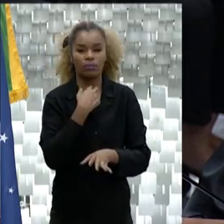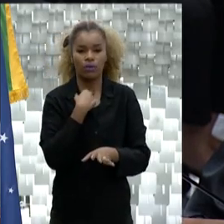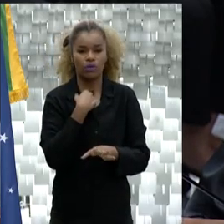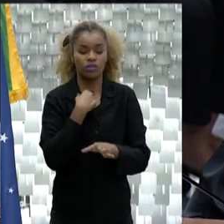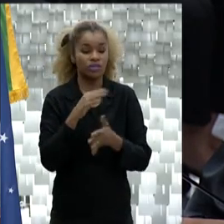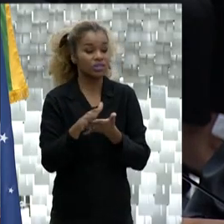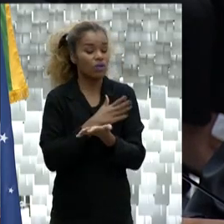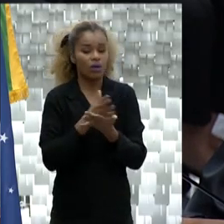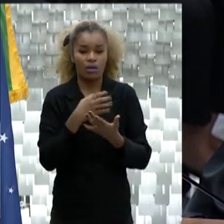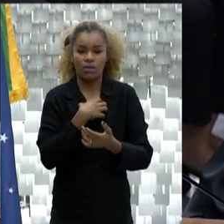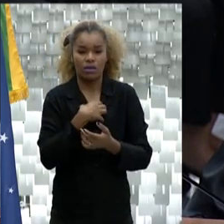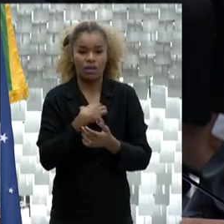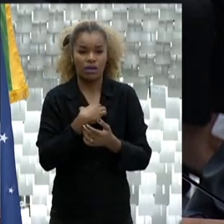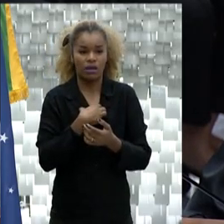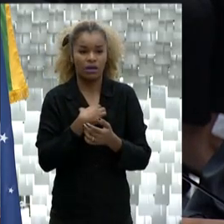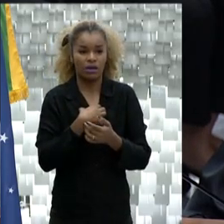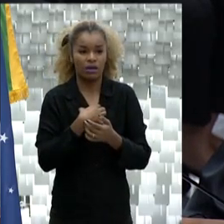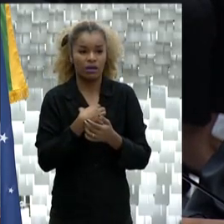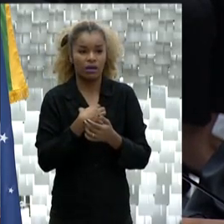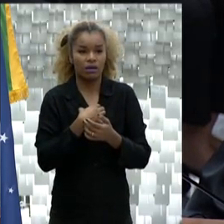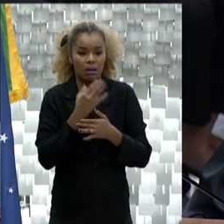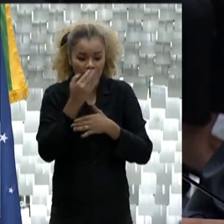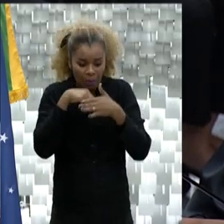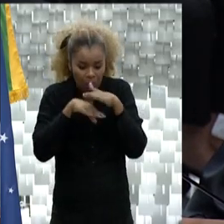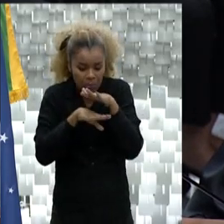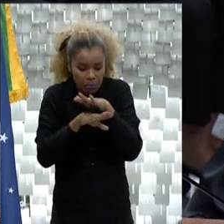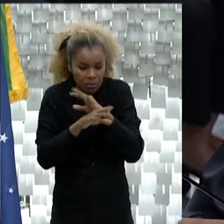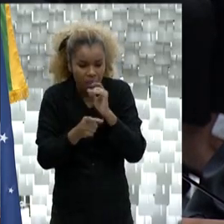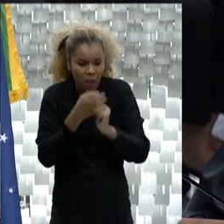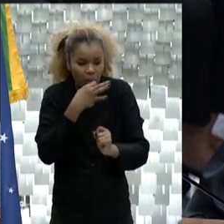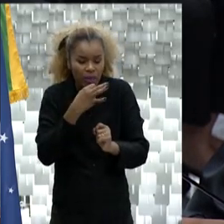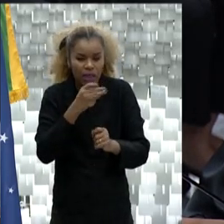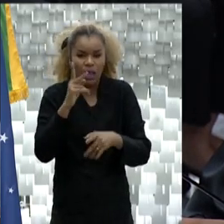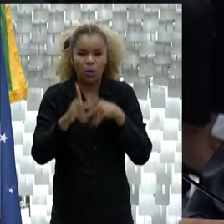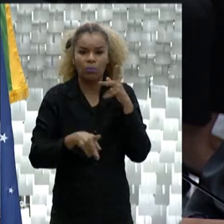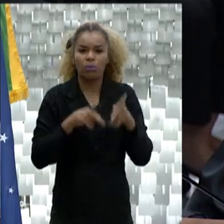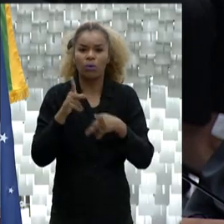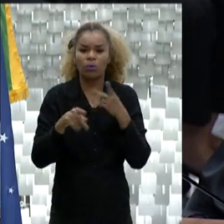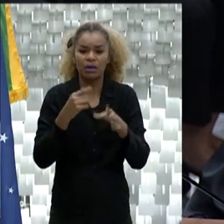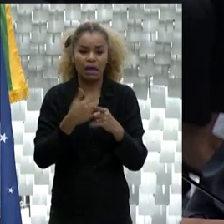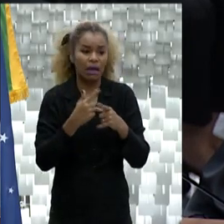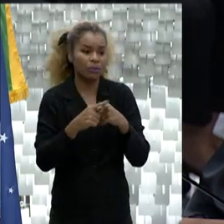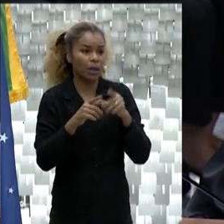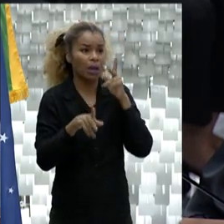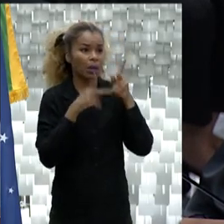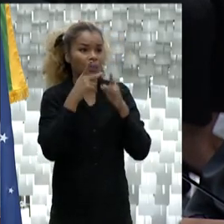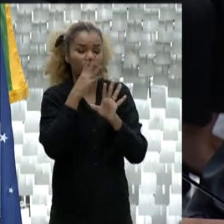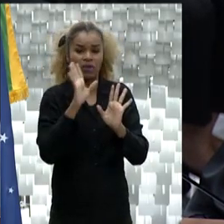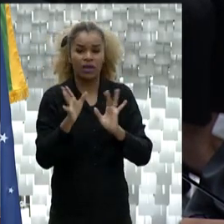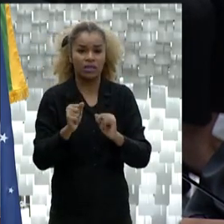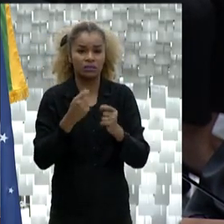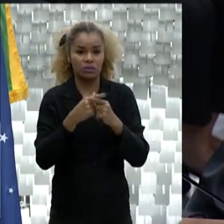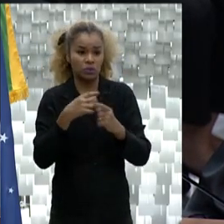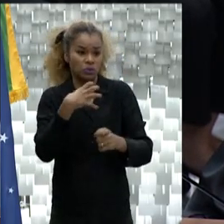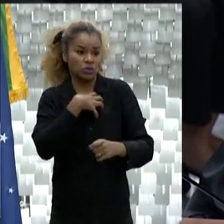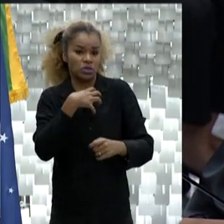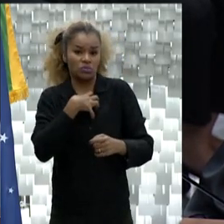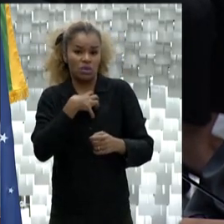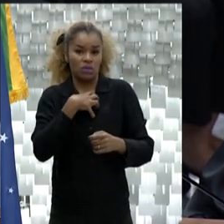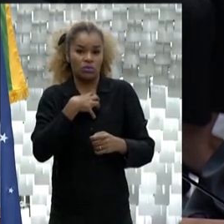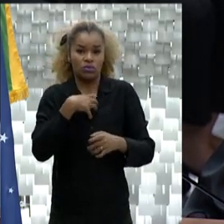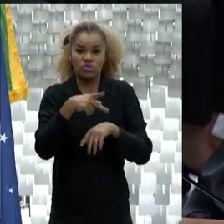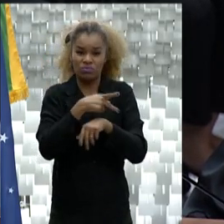condição, deve submeter-se à expectativa de uma opinião pública assentada no sentimento de um país